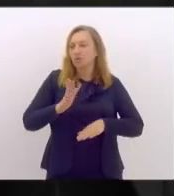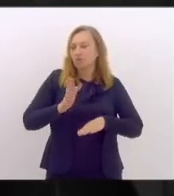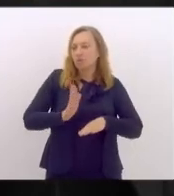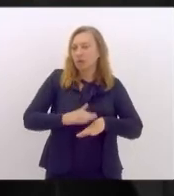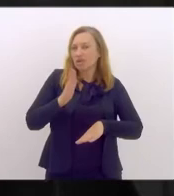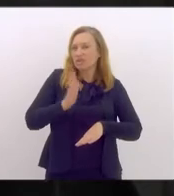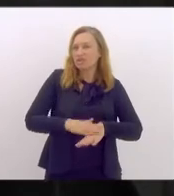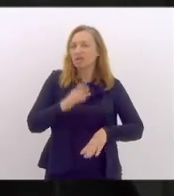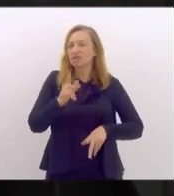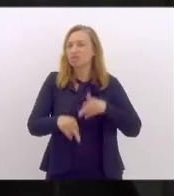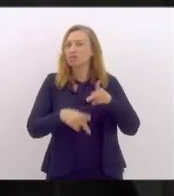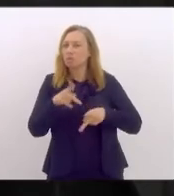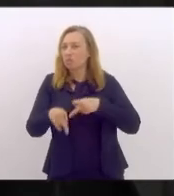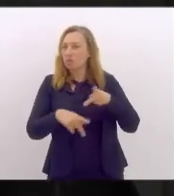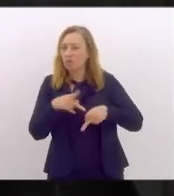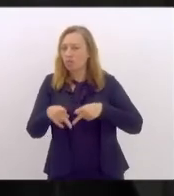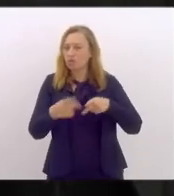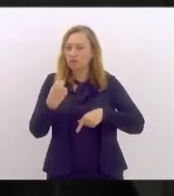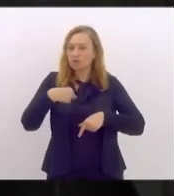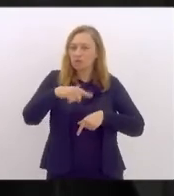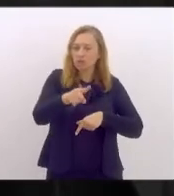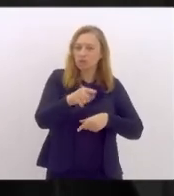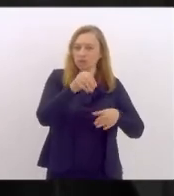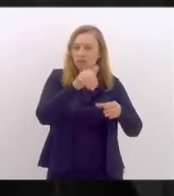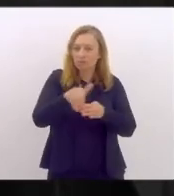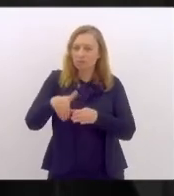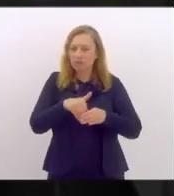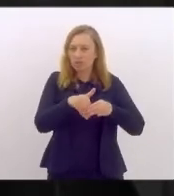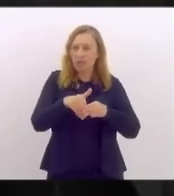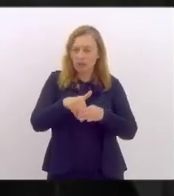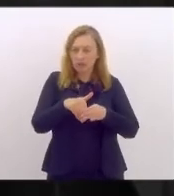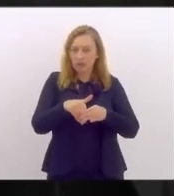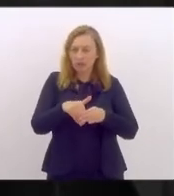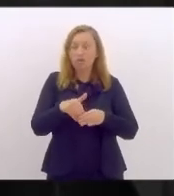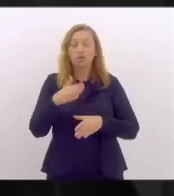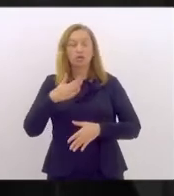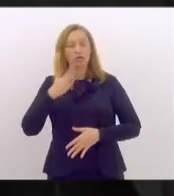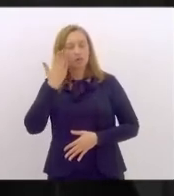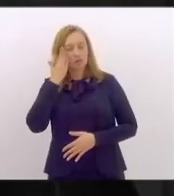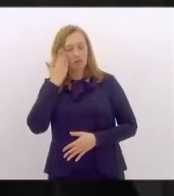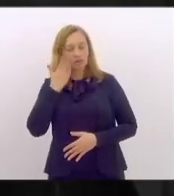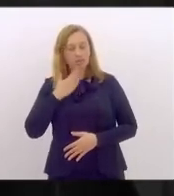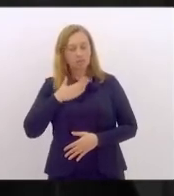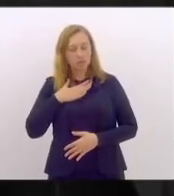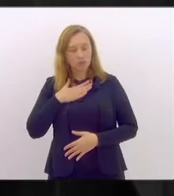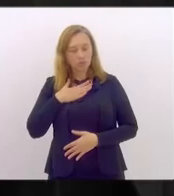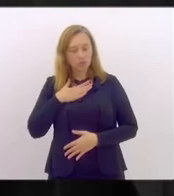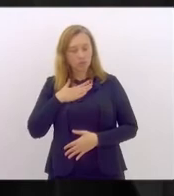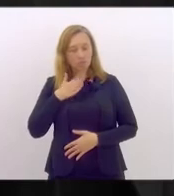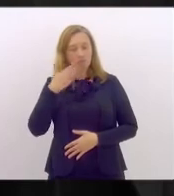a população for às urnas no meu entendimento melhor